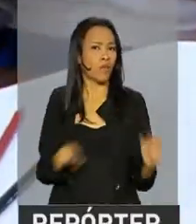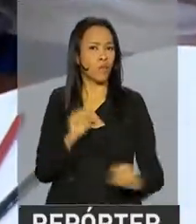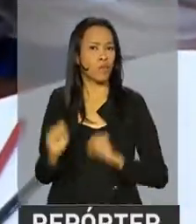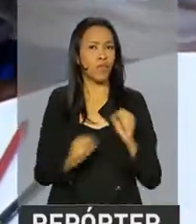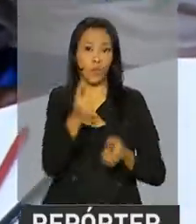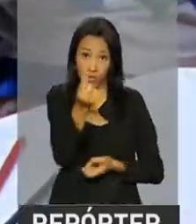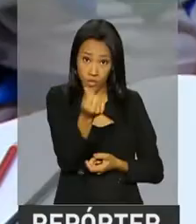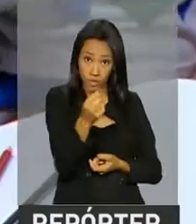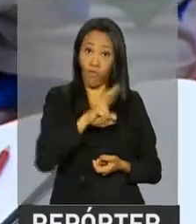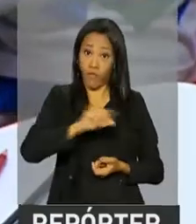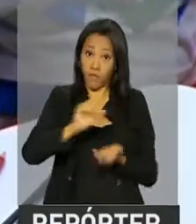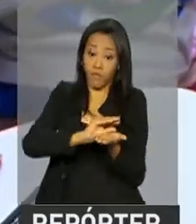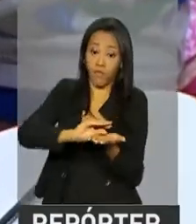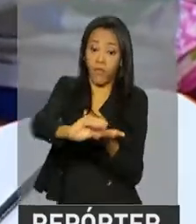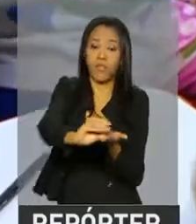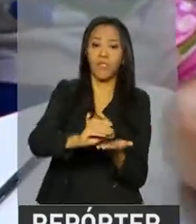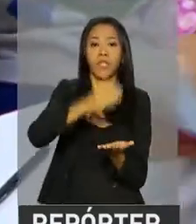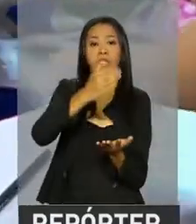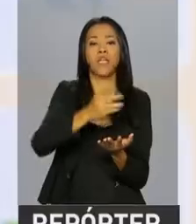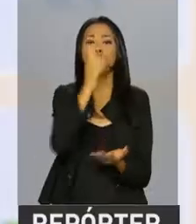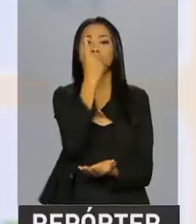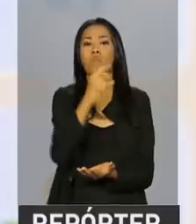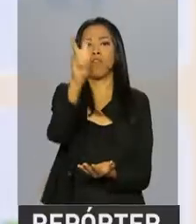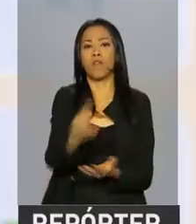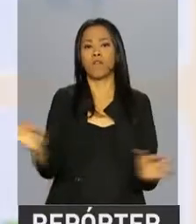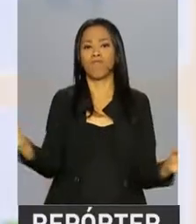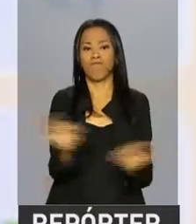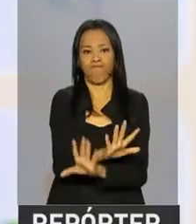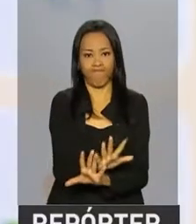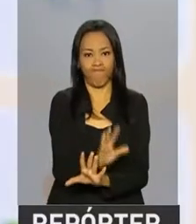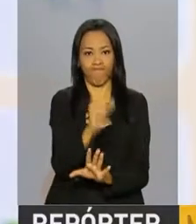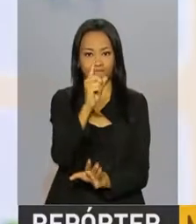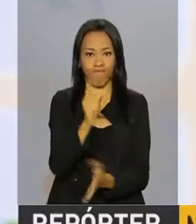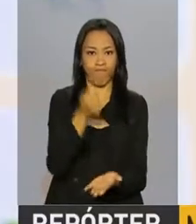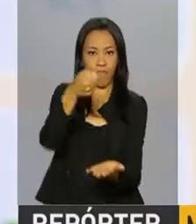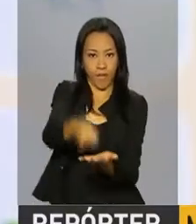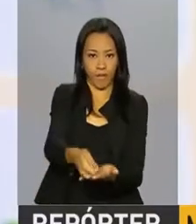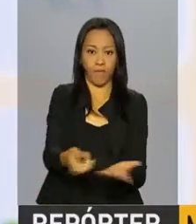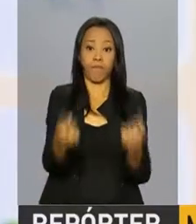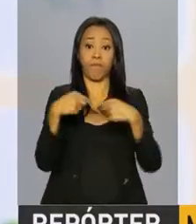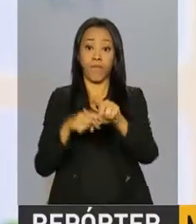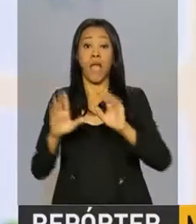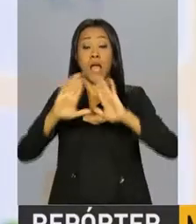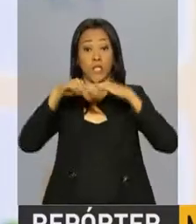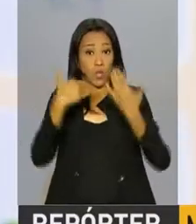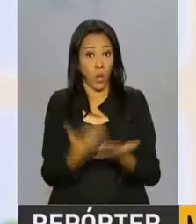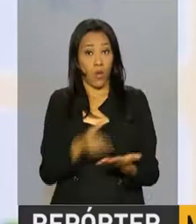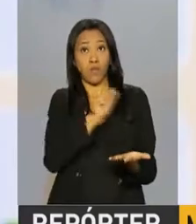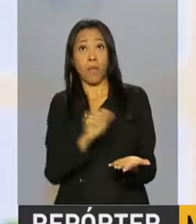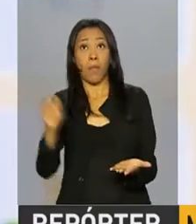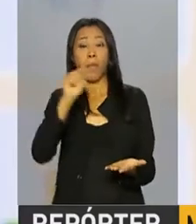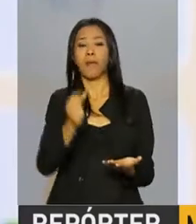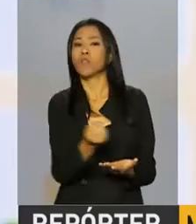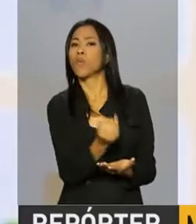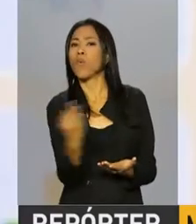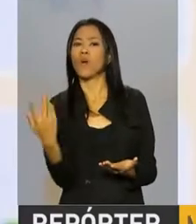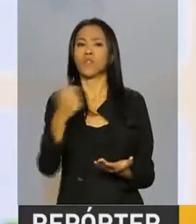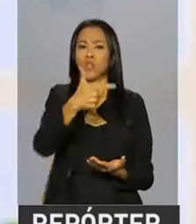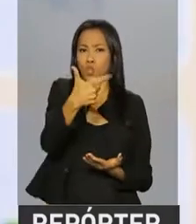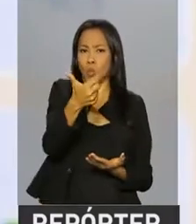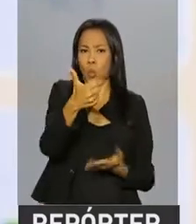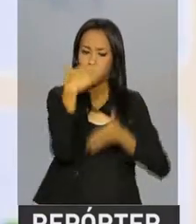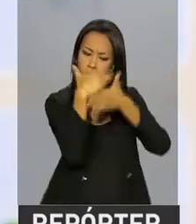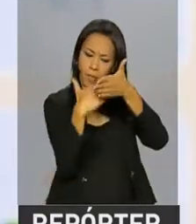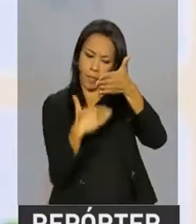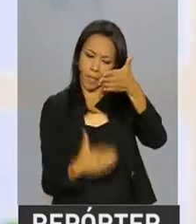será liberado em parcela única dentro do programa as escolas deverão desenvolver 12 ações entre elas